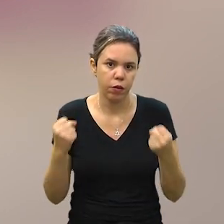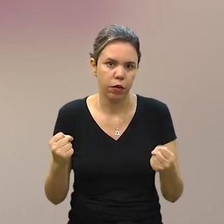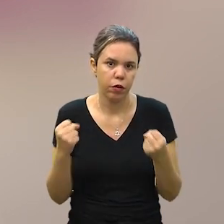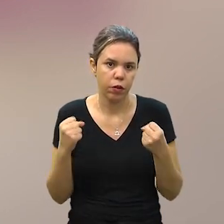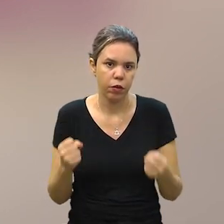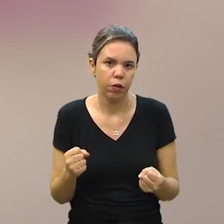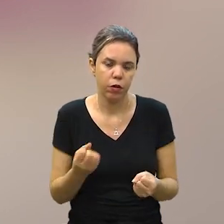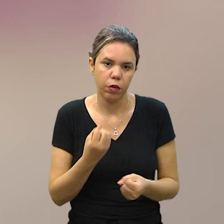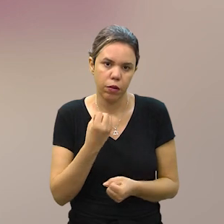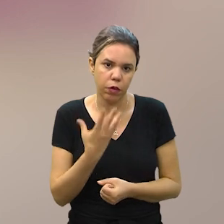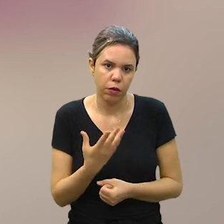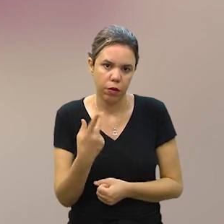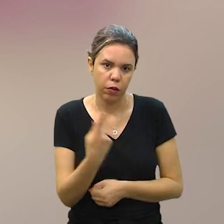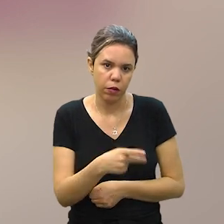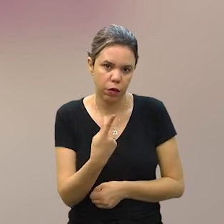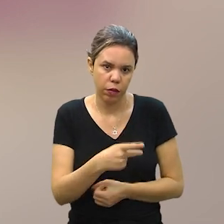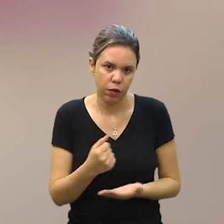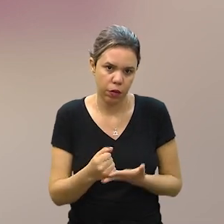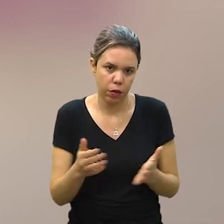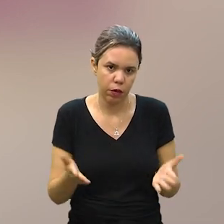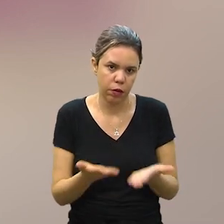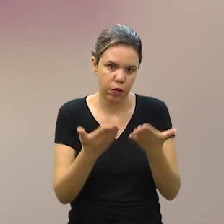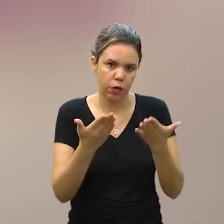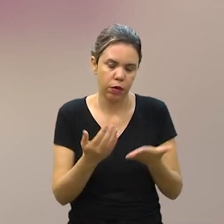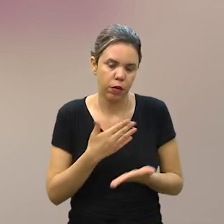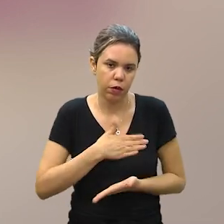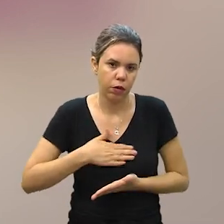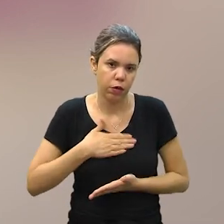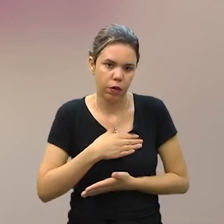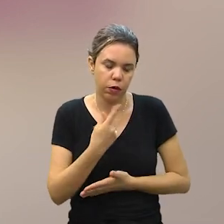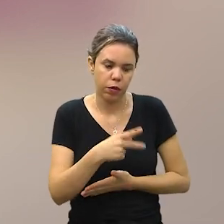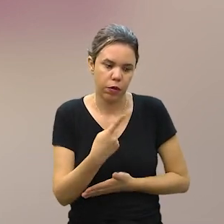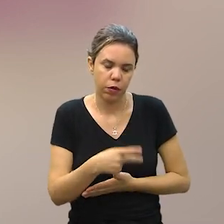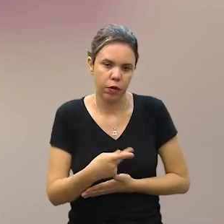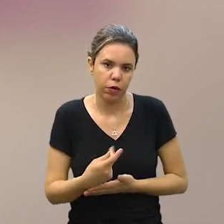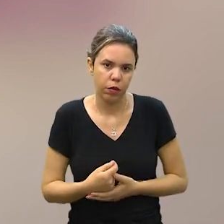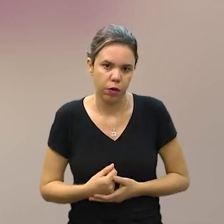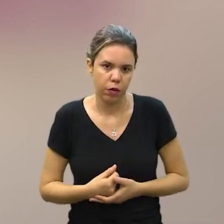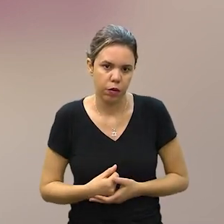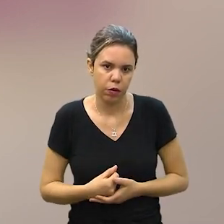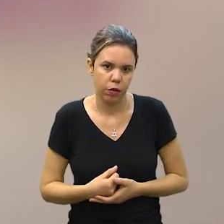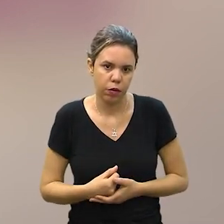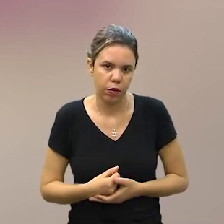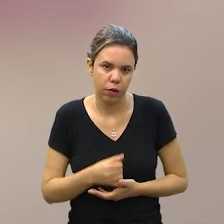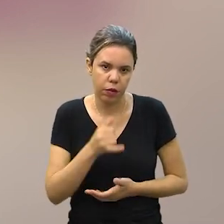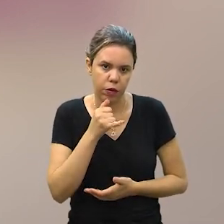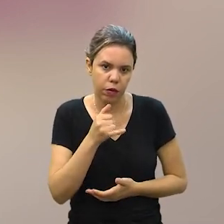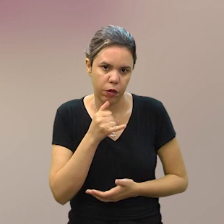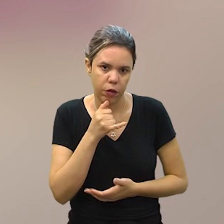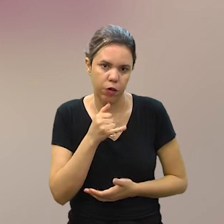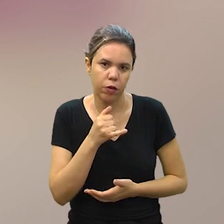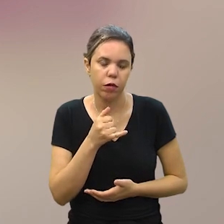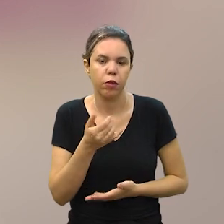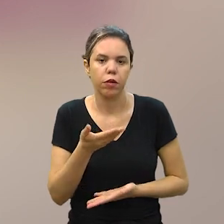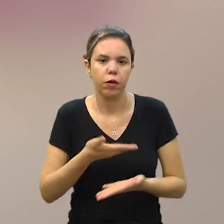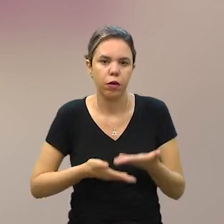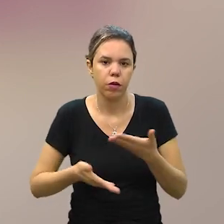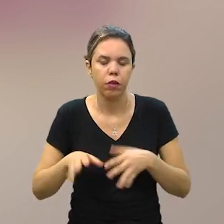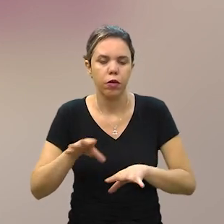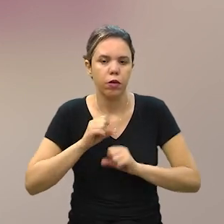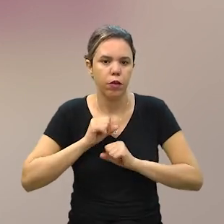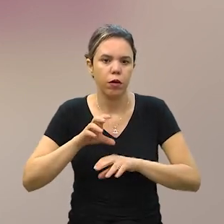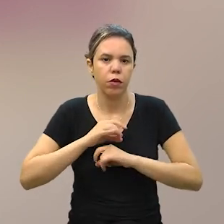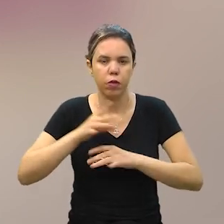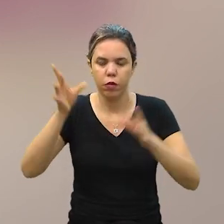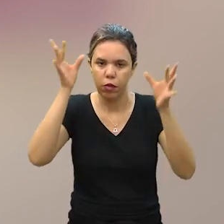são boas para ela, que contribuem para o bem-estar, né? E vão ali absorvendo de